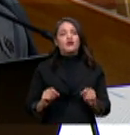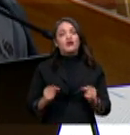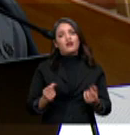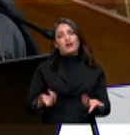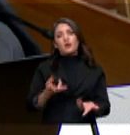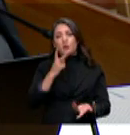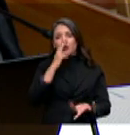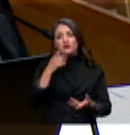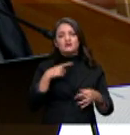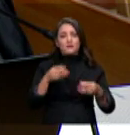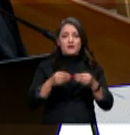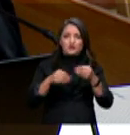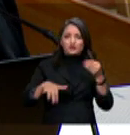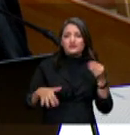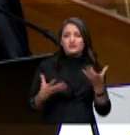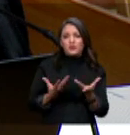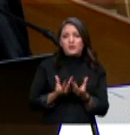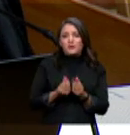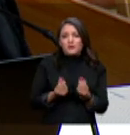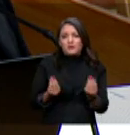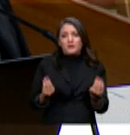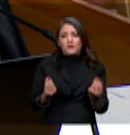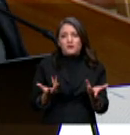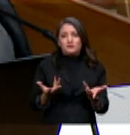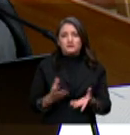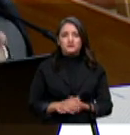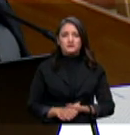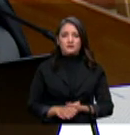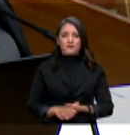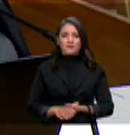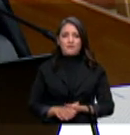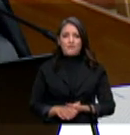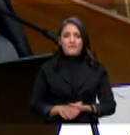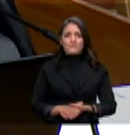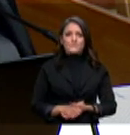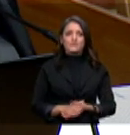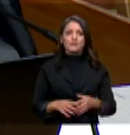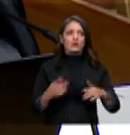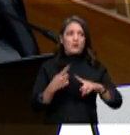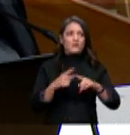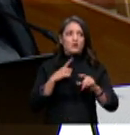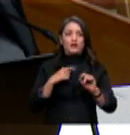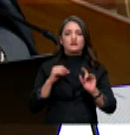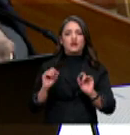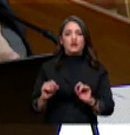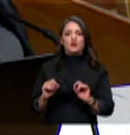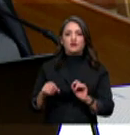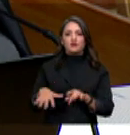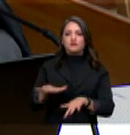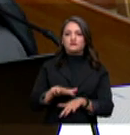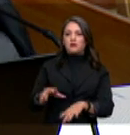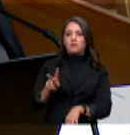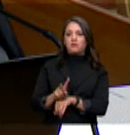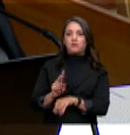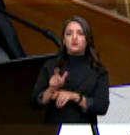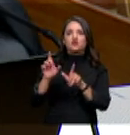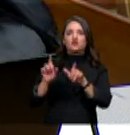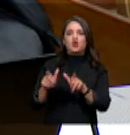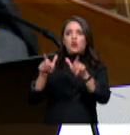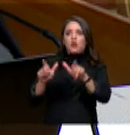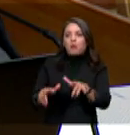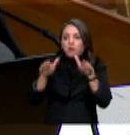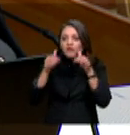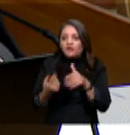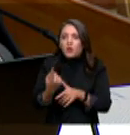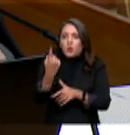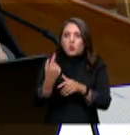prejudica muito essa questão, porque acaba sendo uma reserva de mercado para determinados